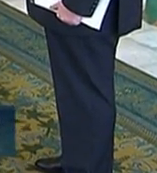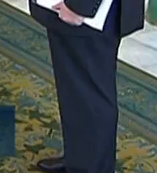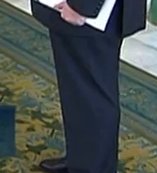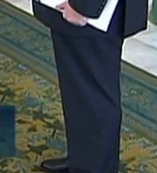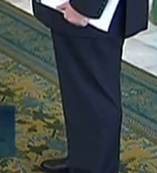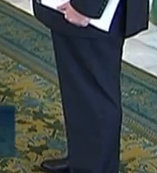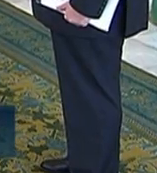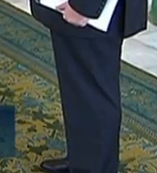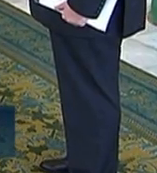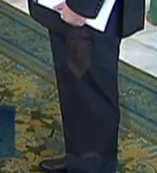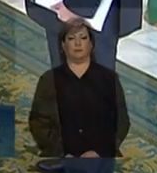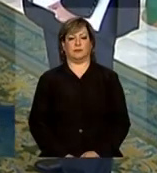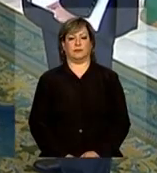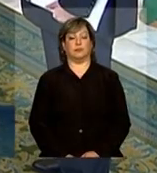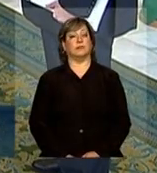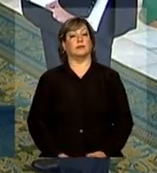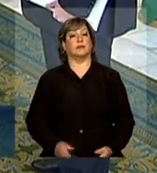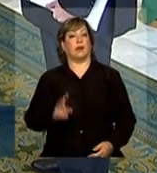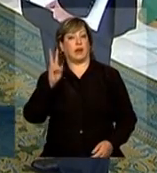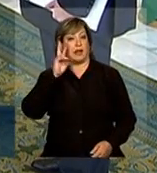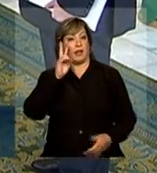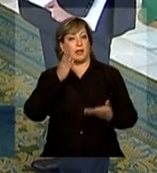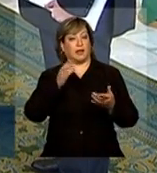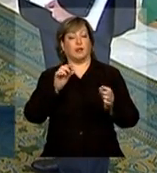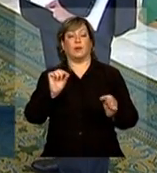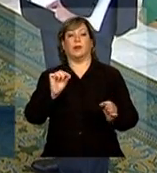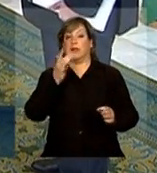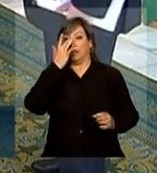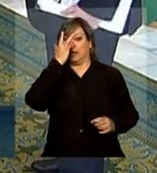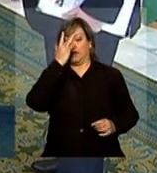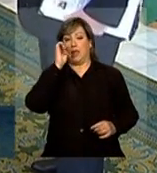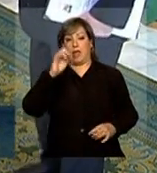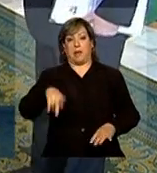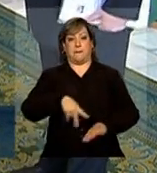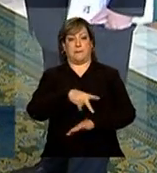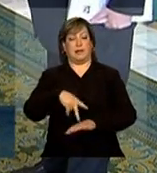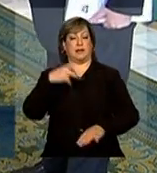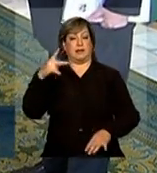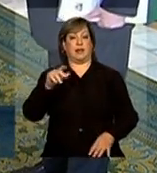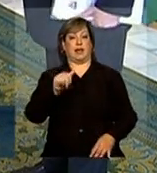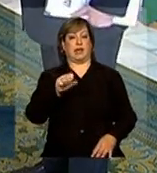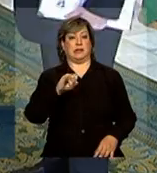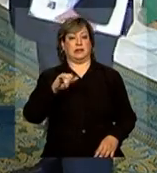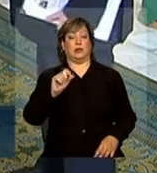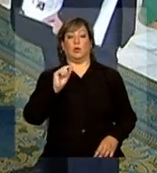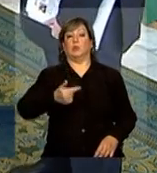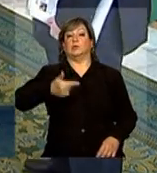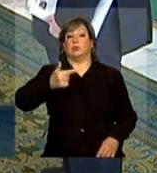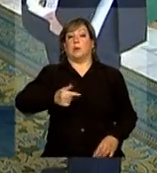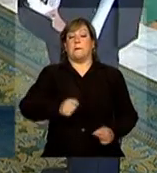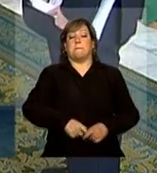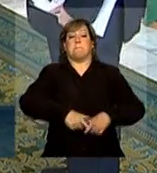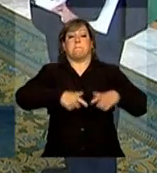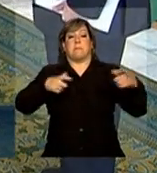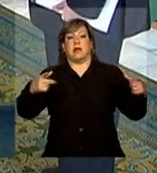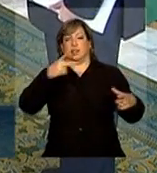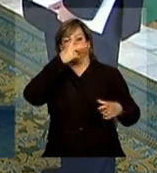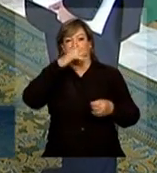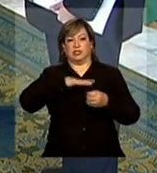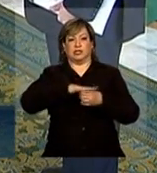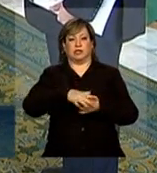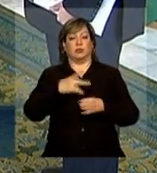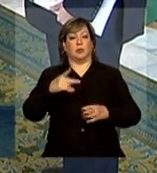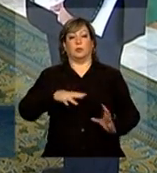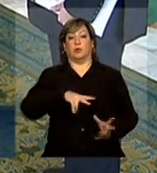Lembrando, então, que a Índia é um país da Ásia, o segundo mais populoso do mundo e tem o sétimo maior